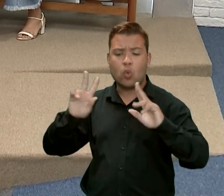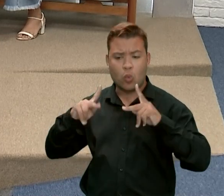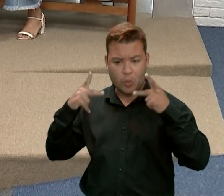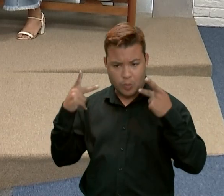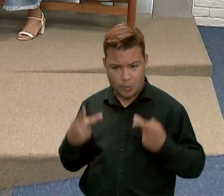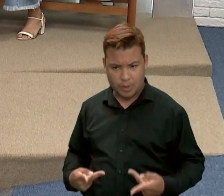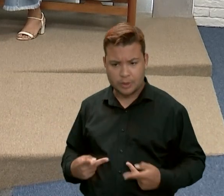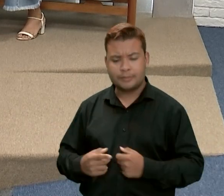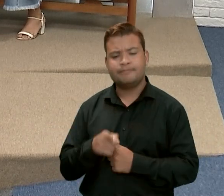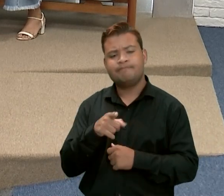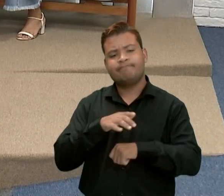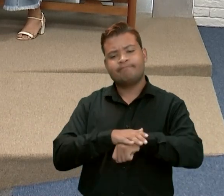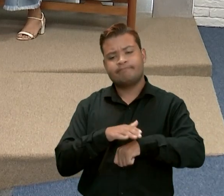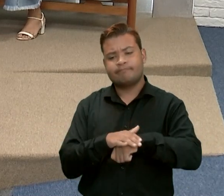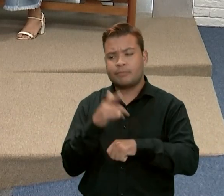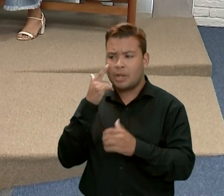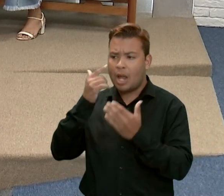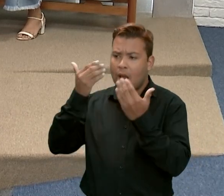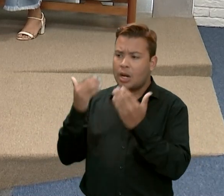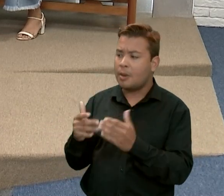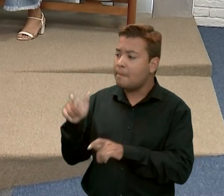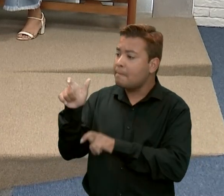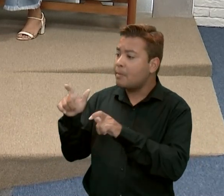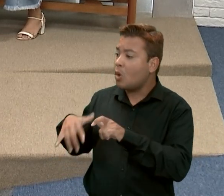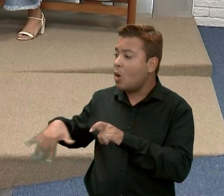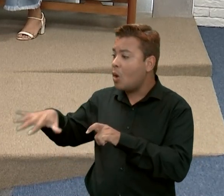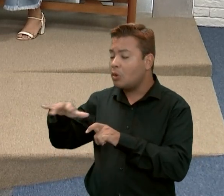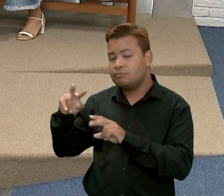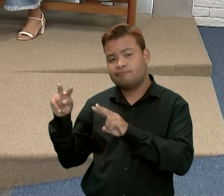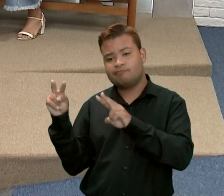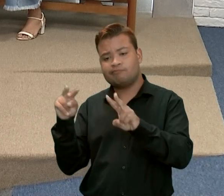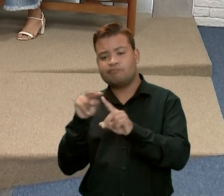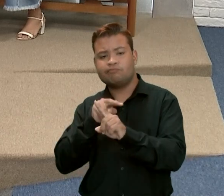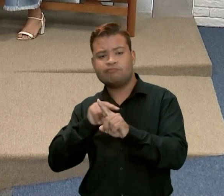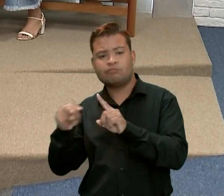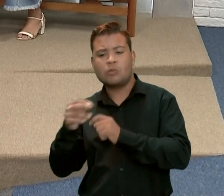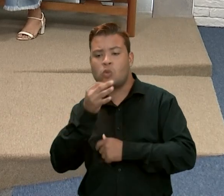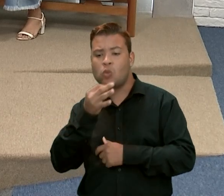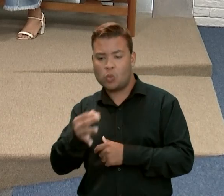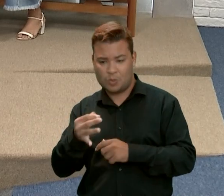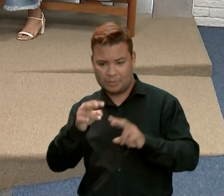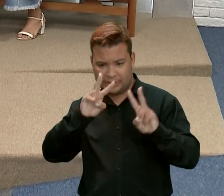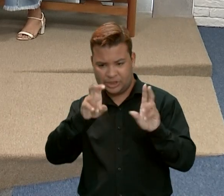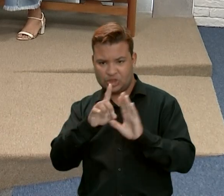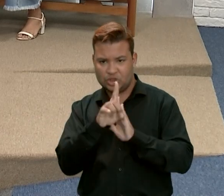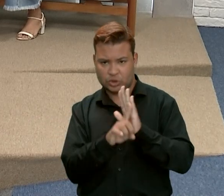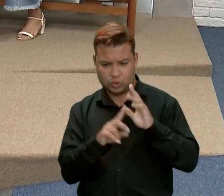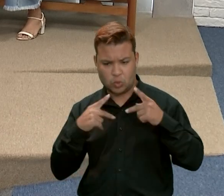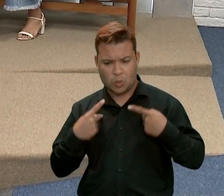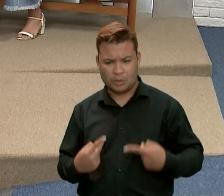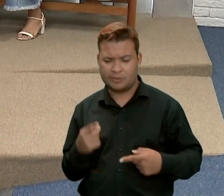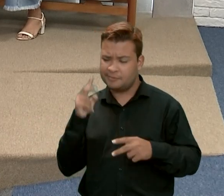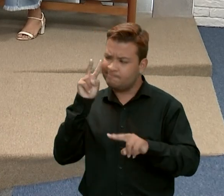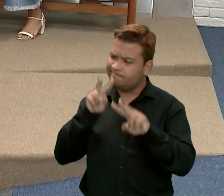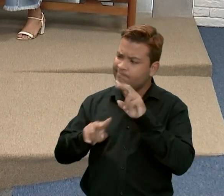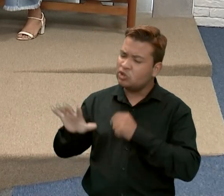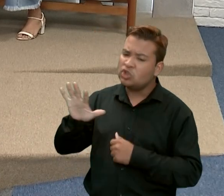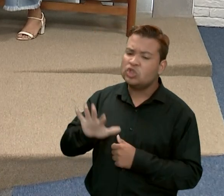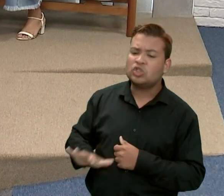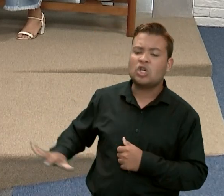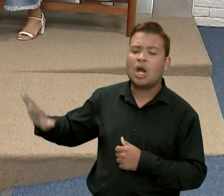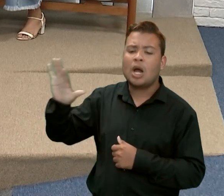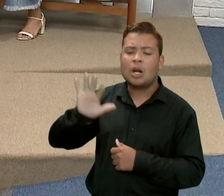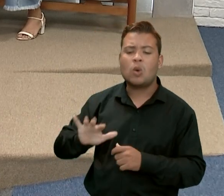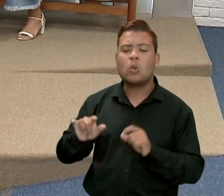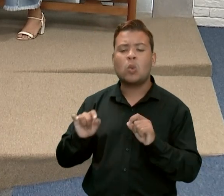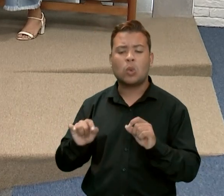senhora analisa a percepção das pessoas hoje em dia sobre este tema, de uma maneira geral? Direitos humanos é